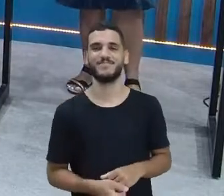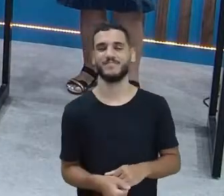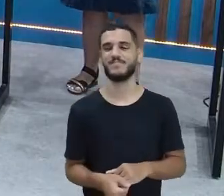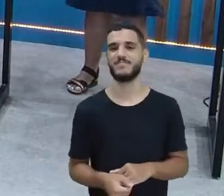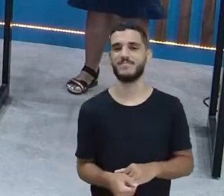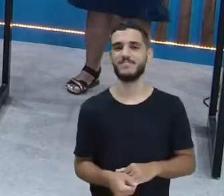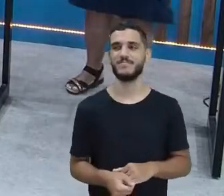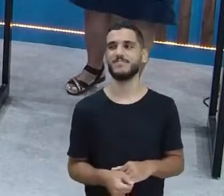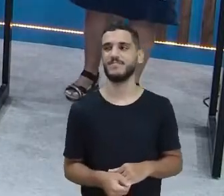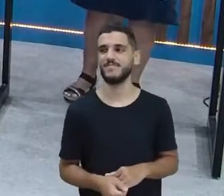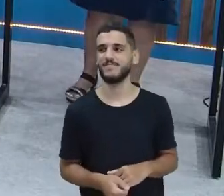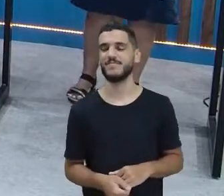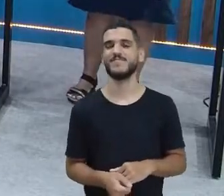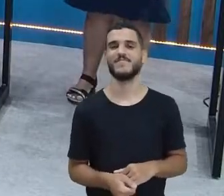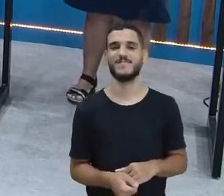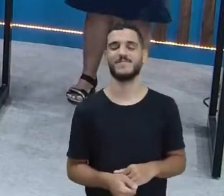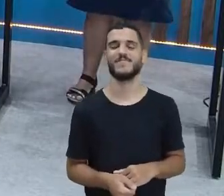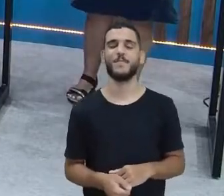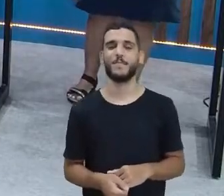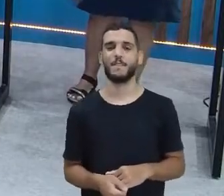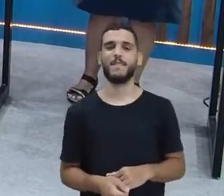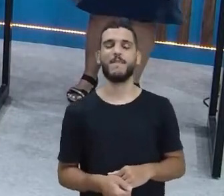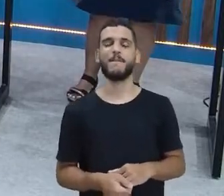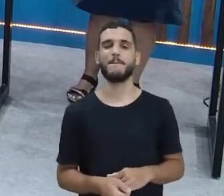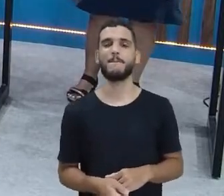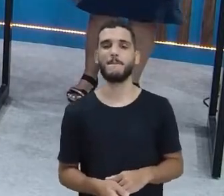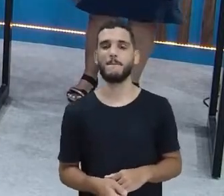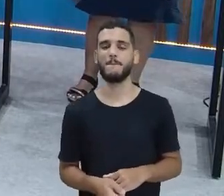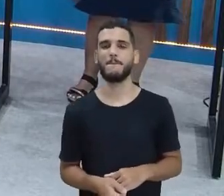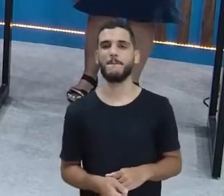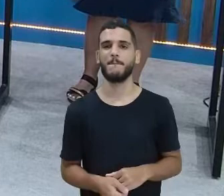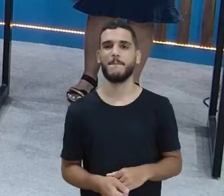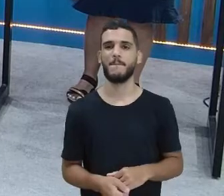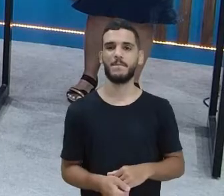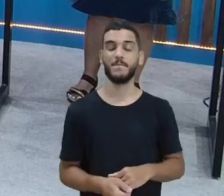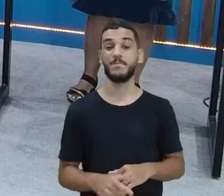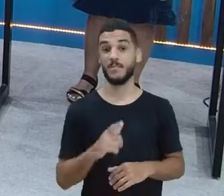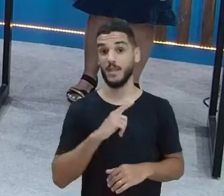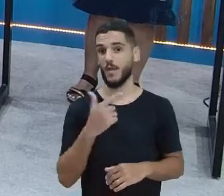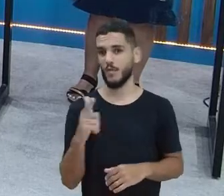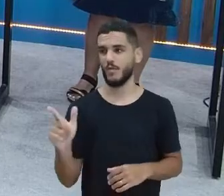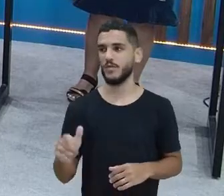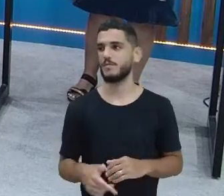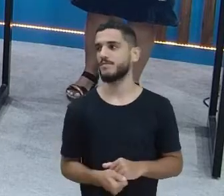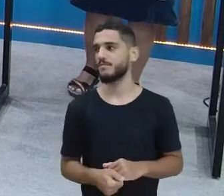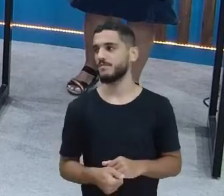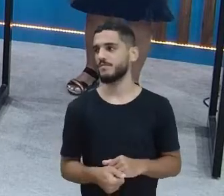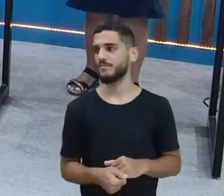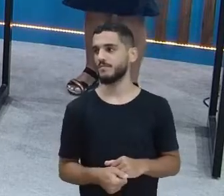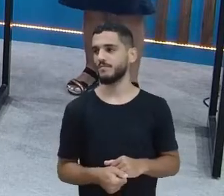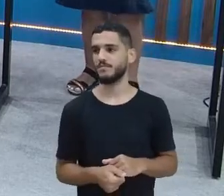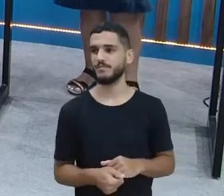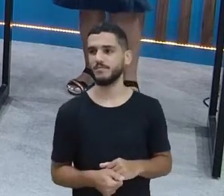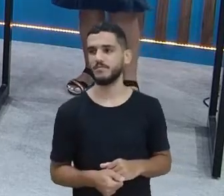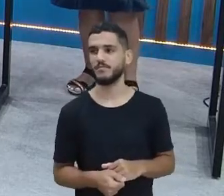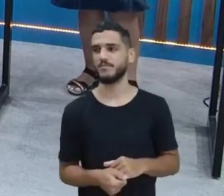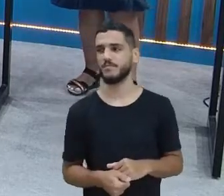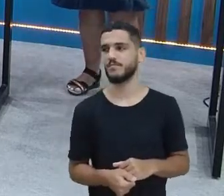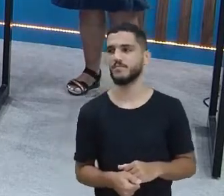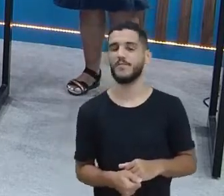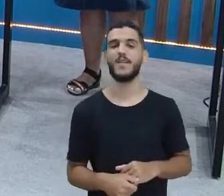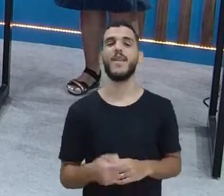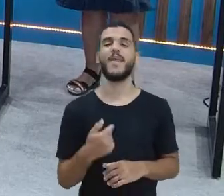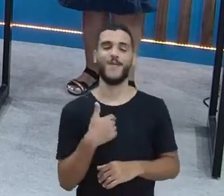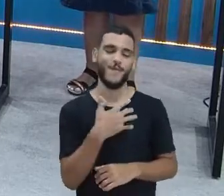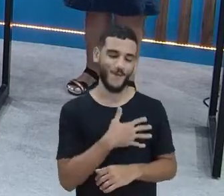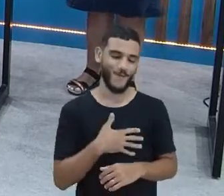Mas vai ter banda. É metade e metade, é banda e banda. Mas vamos lá. Tem outra? Você botou aqui a abóbora. Eu gosto